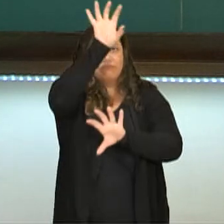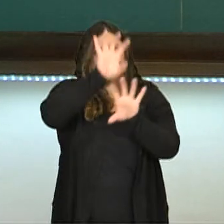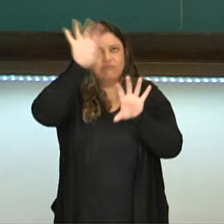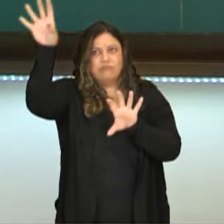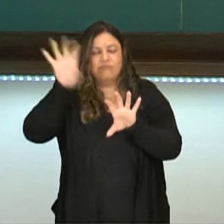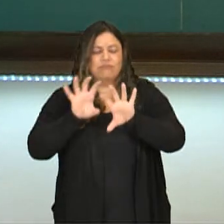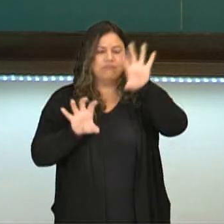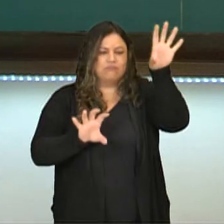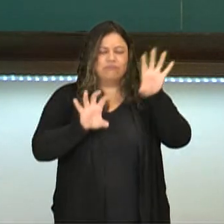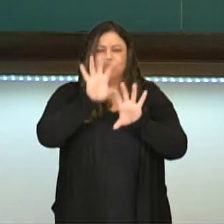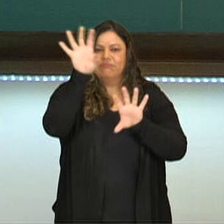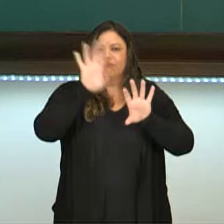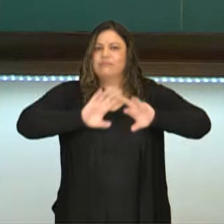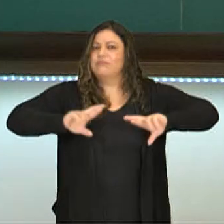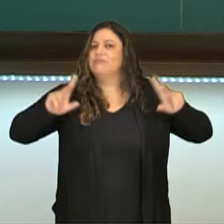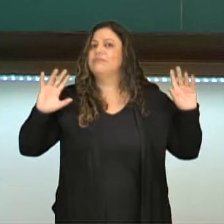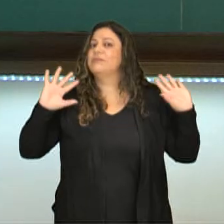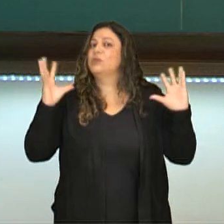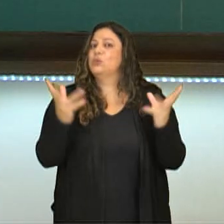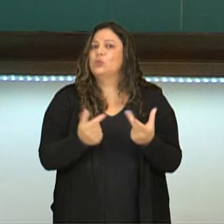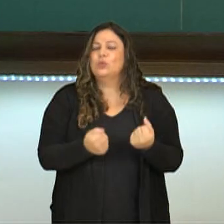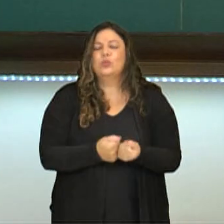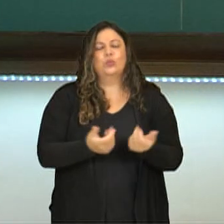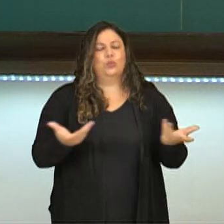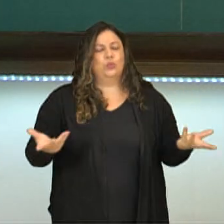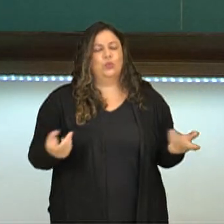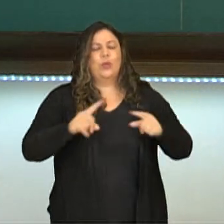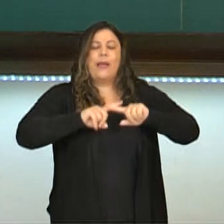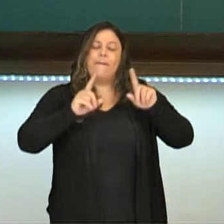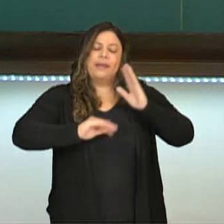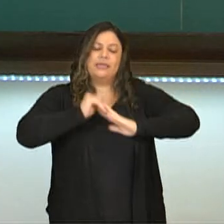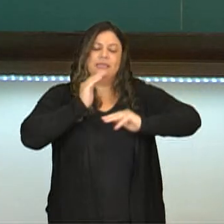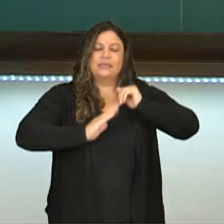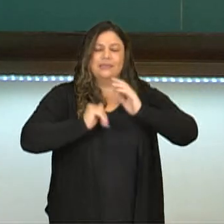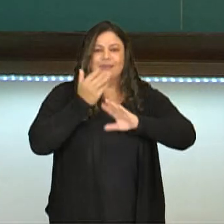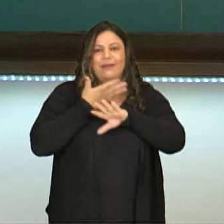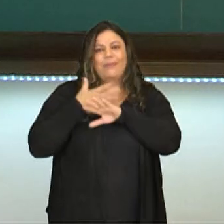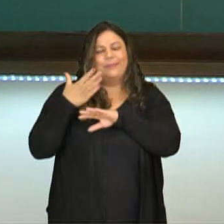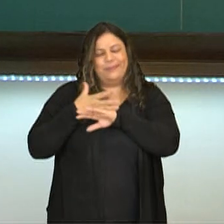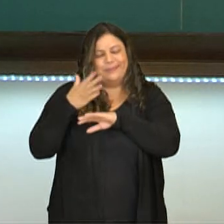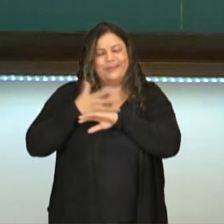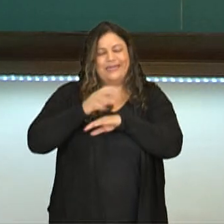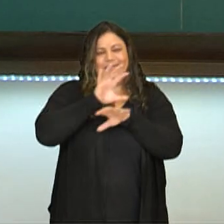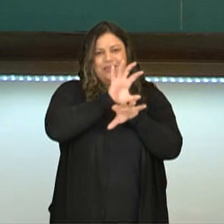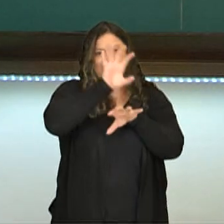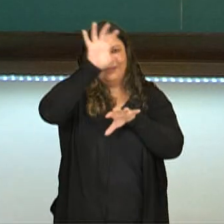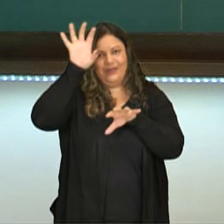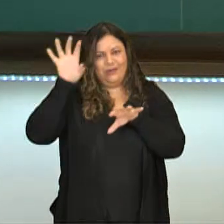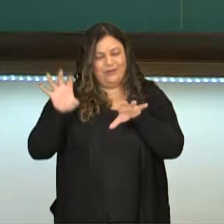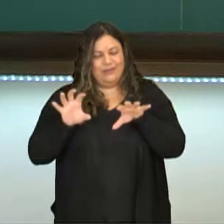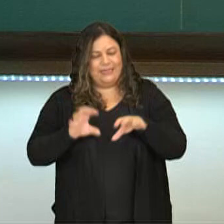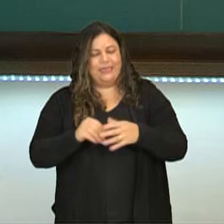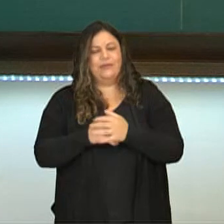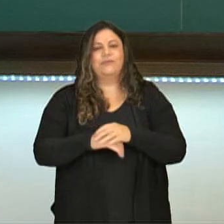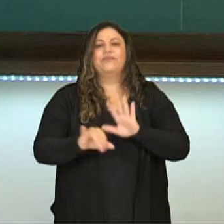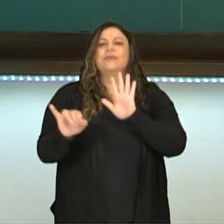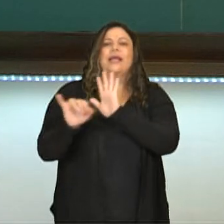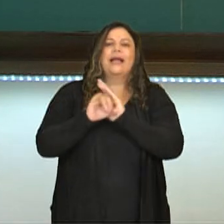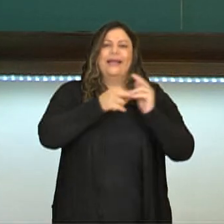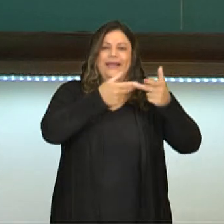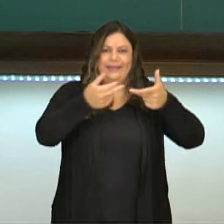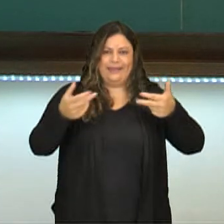fato, há um reconhecimento sobre isso, mas nem sempre as práticas locais compreendem, englobam essa identidade nacional de uma